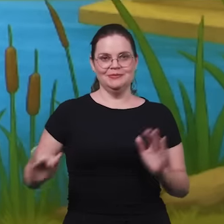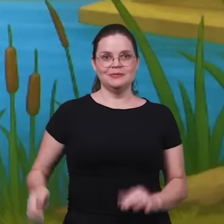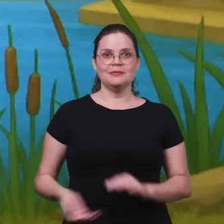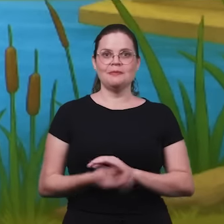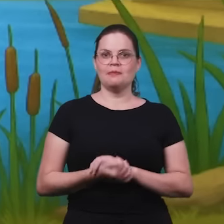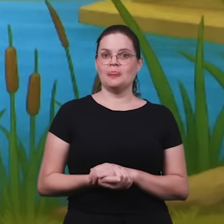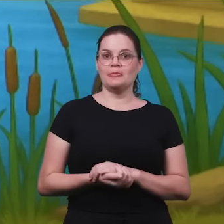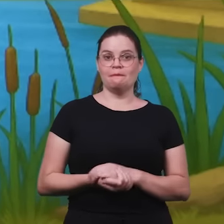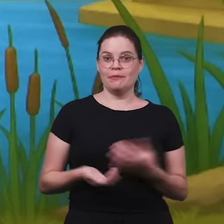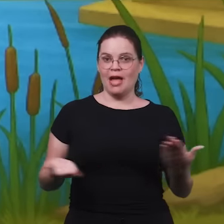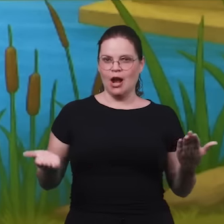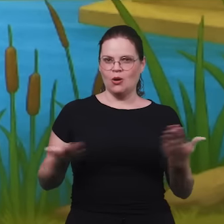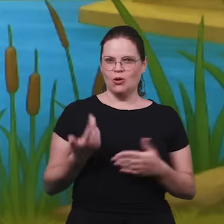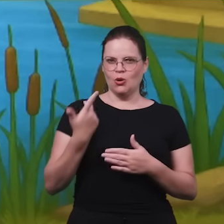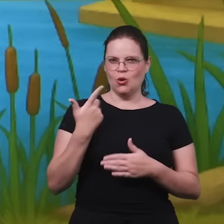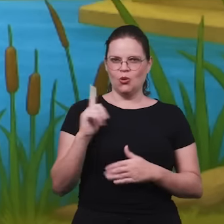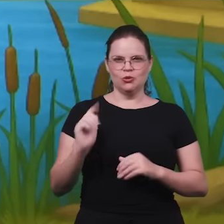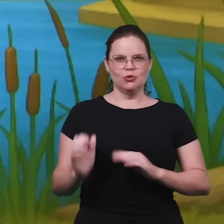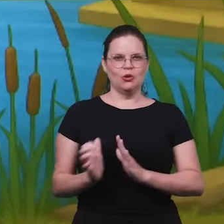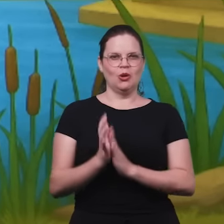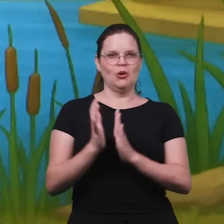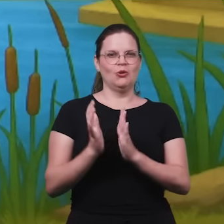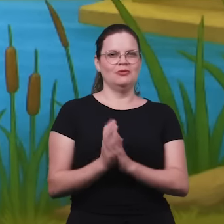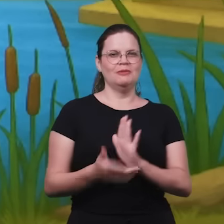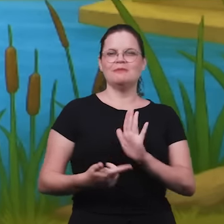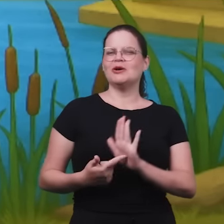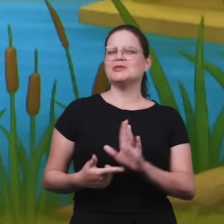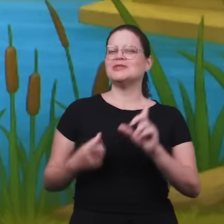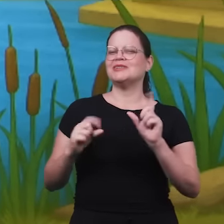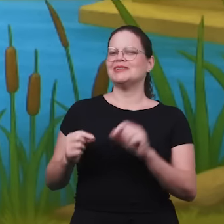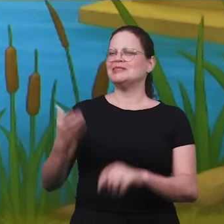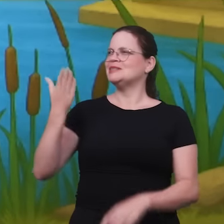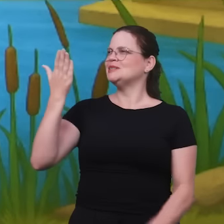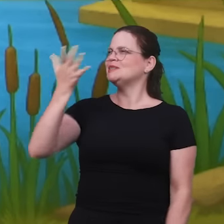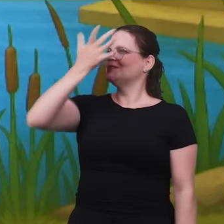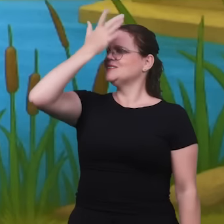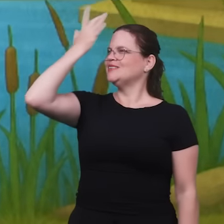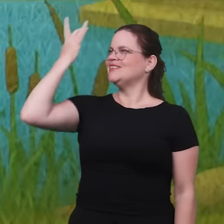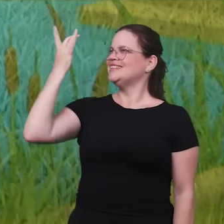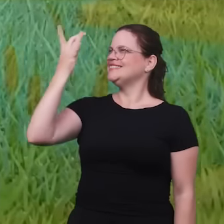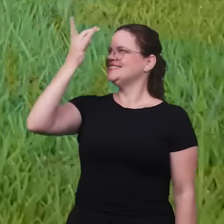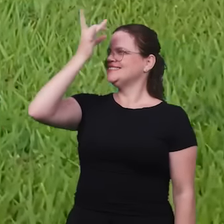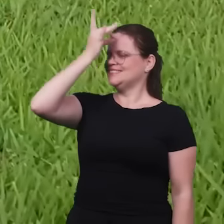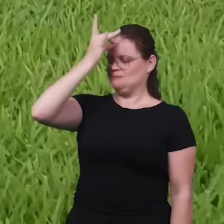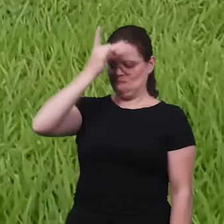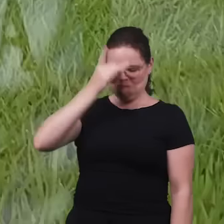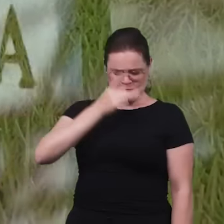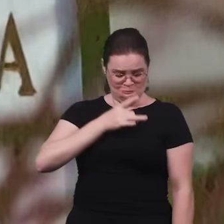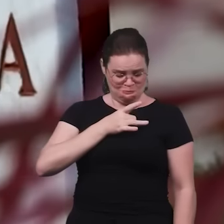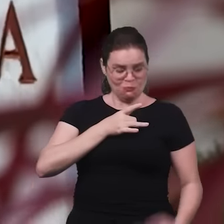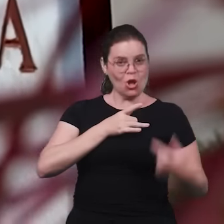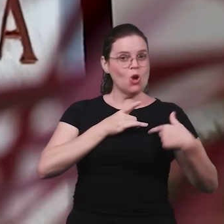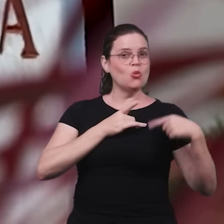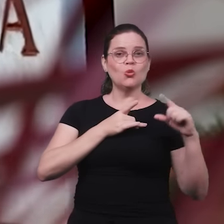Nosso terceiro louvor é com o Espírito de Deus.